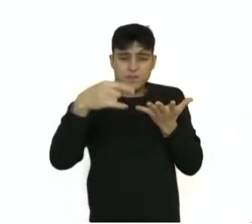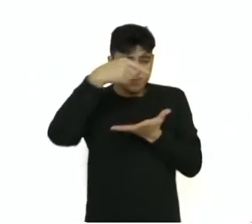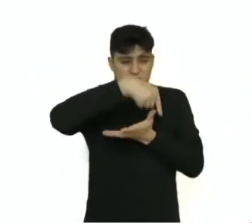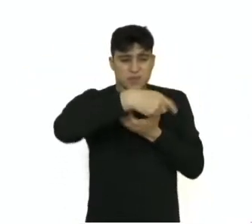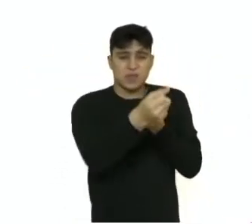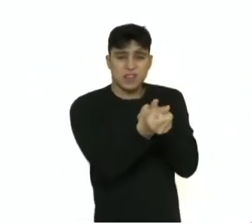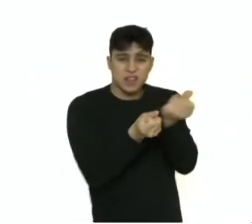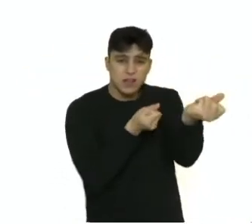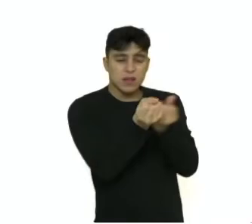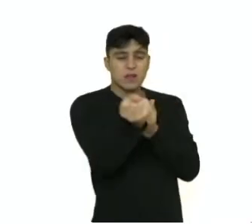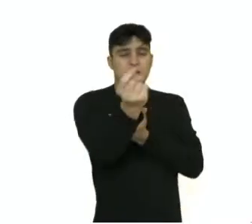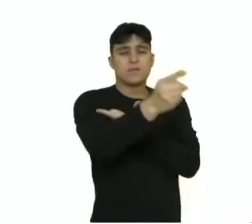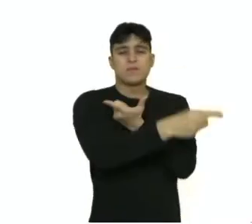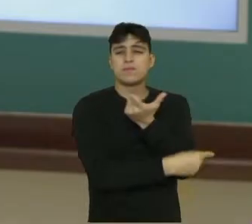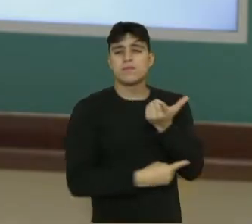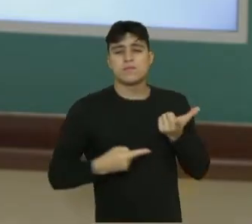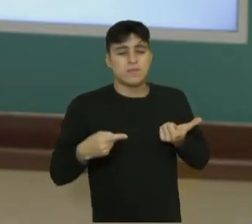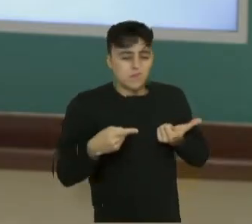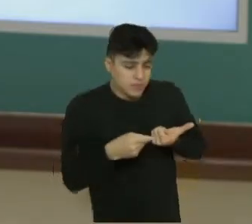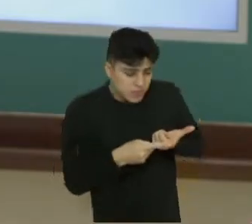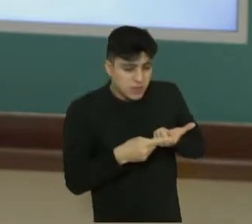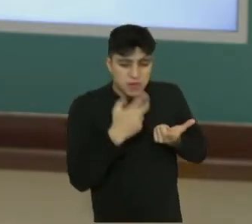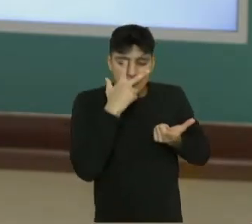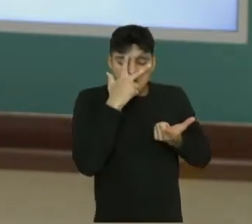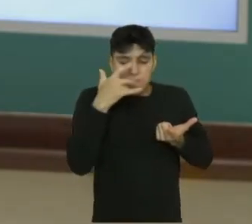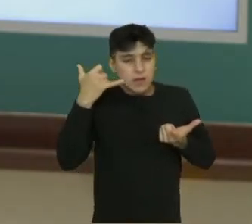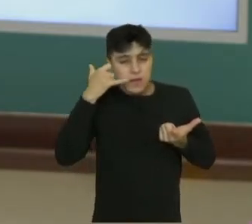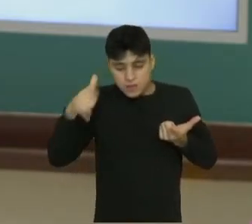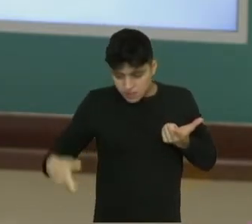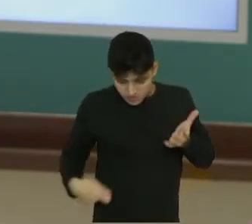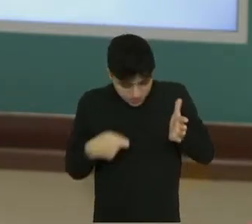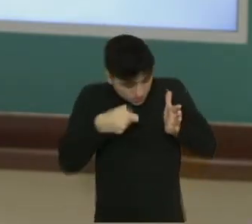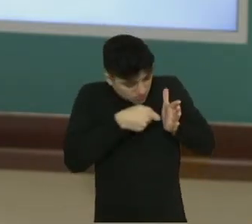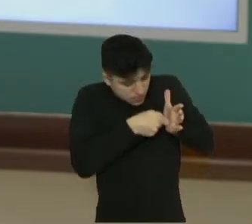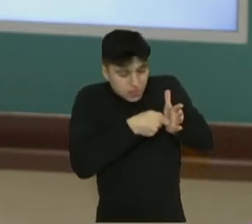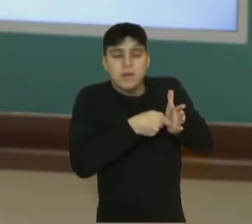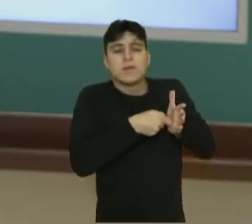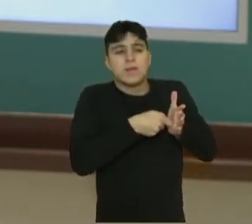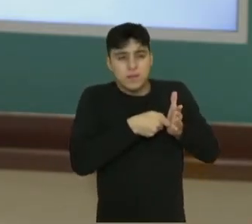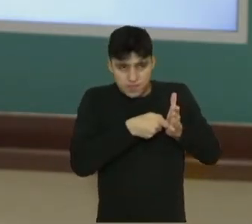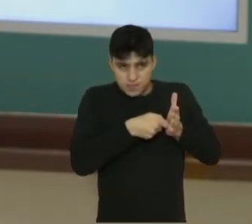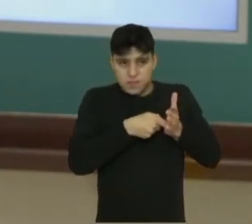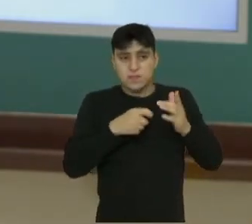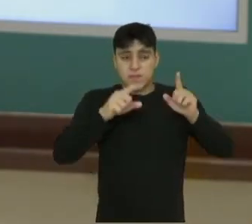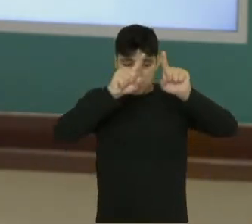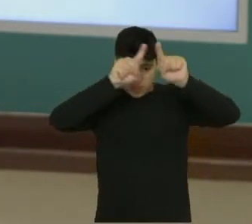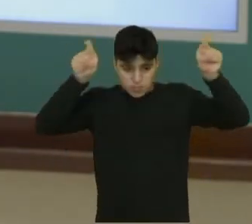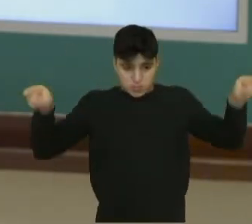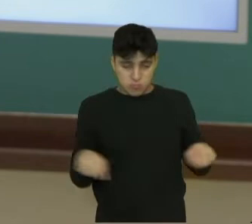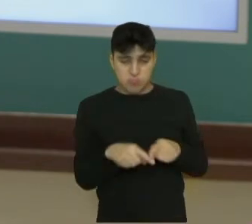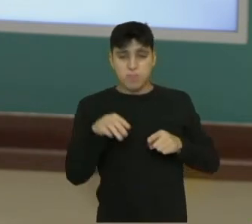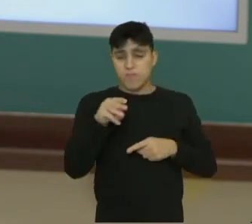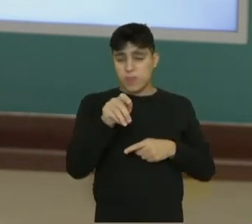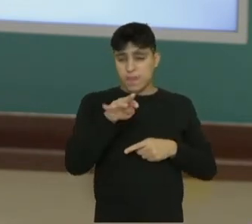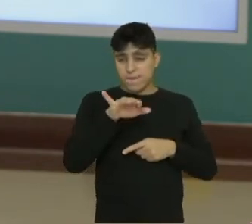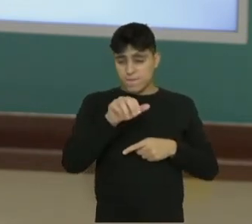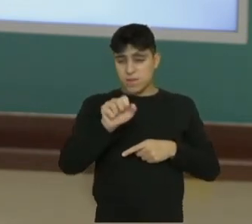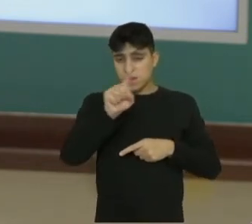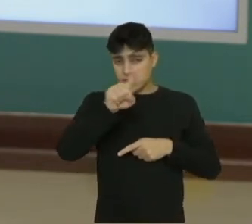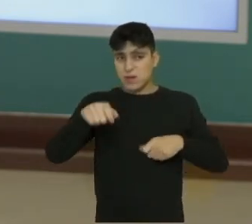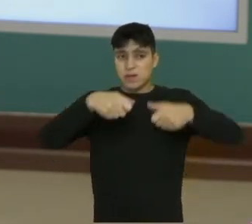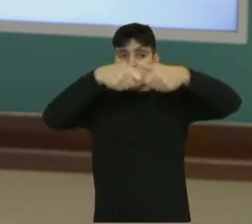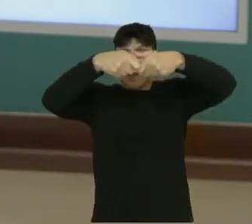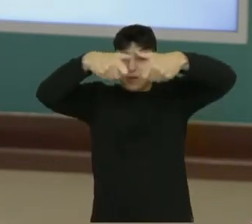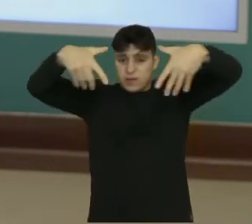até aquela utilizada para carregar seu celular. Então aqui você tem a matriz energética, ela engloba